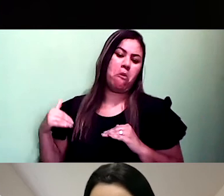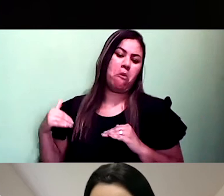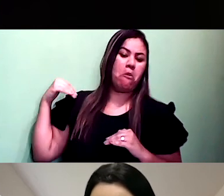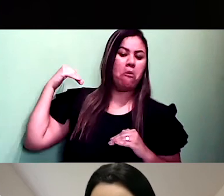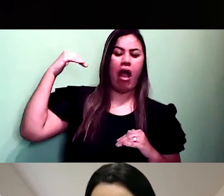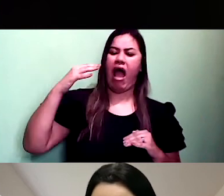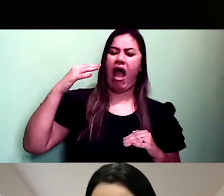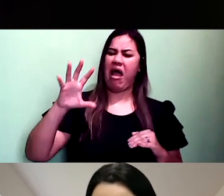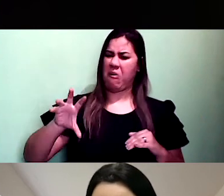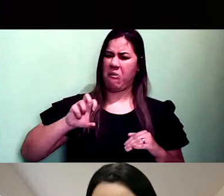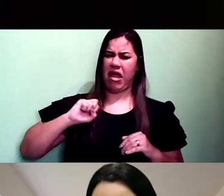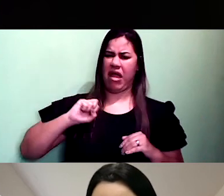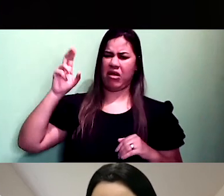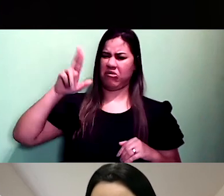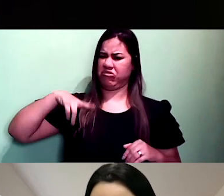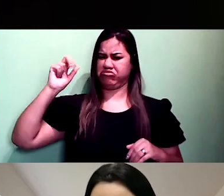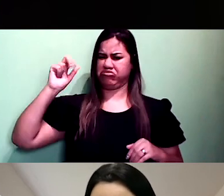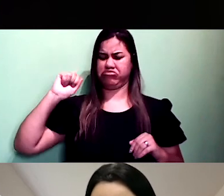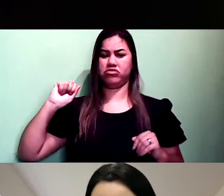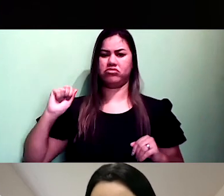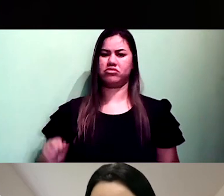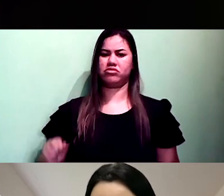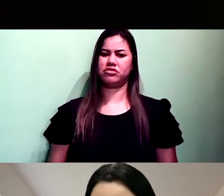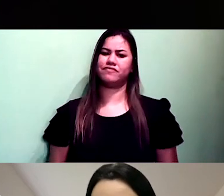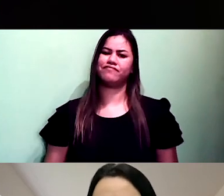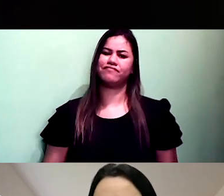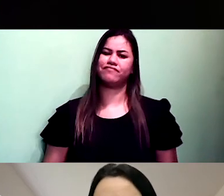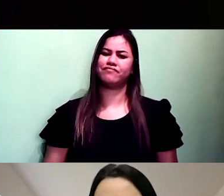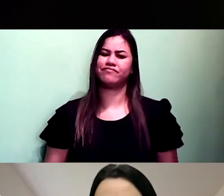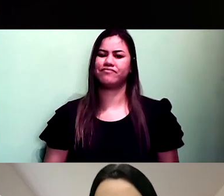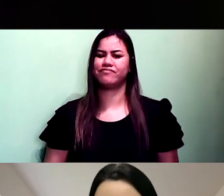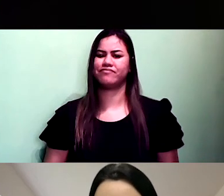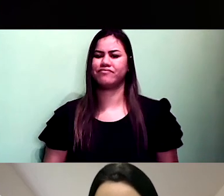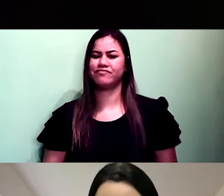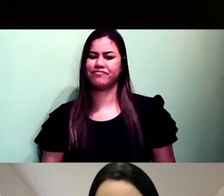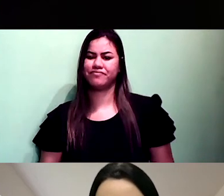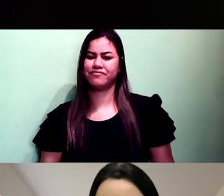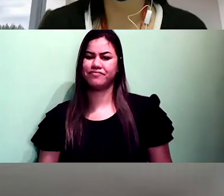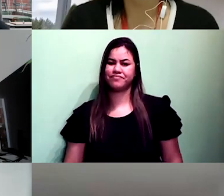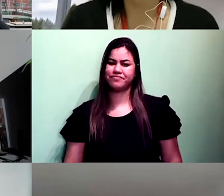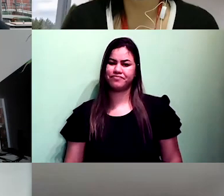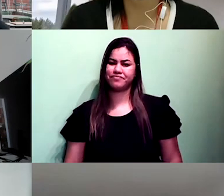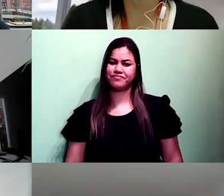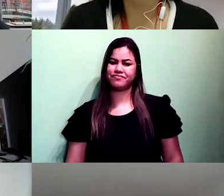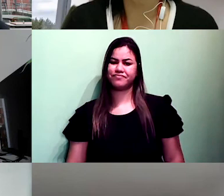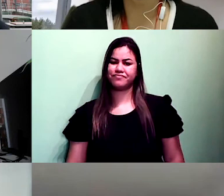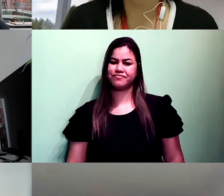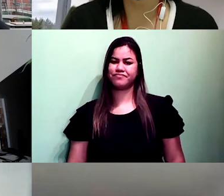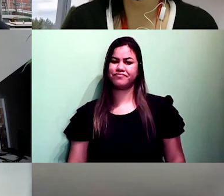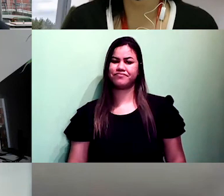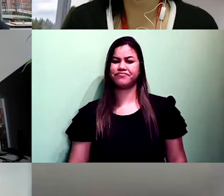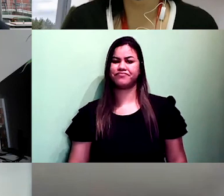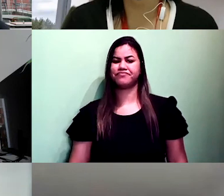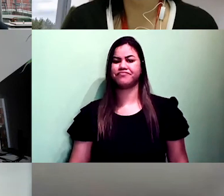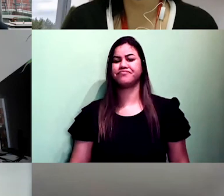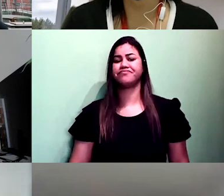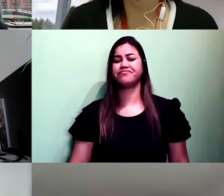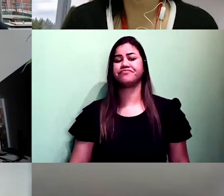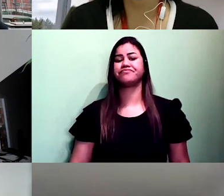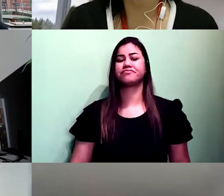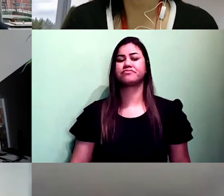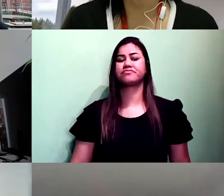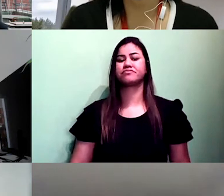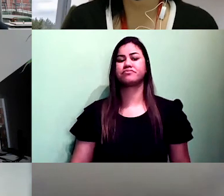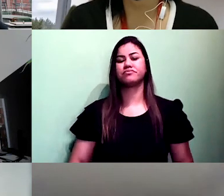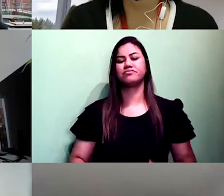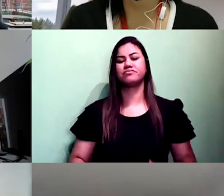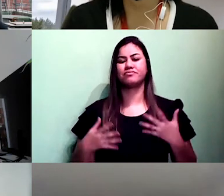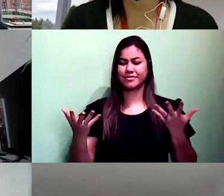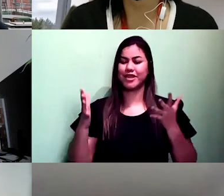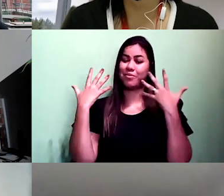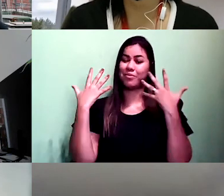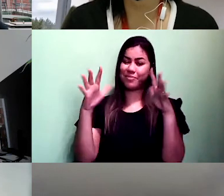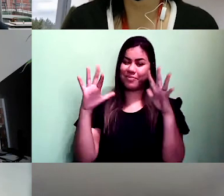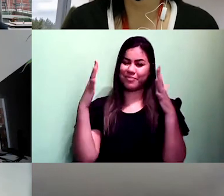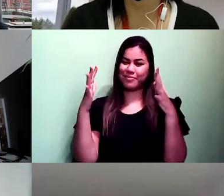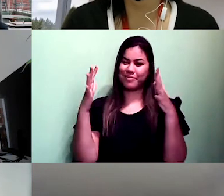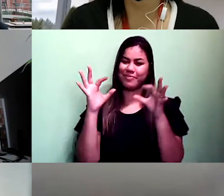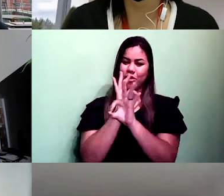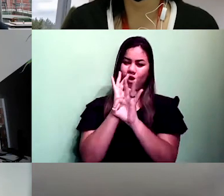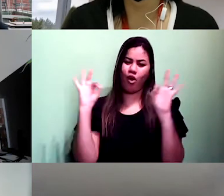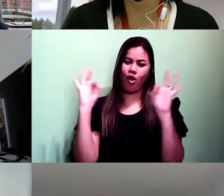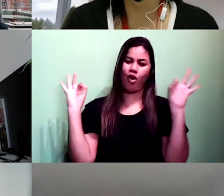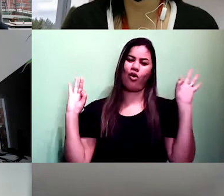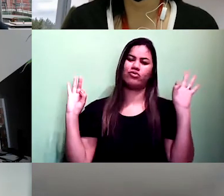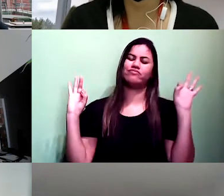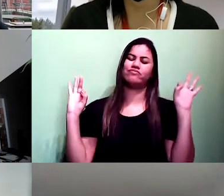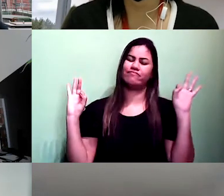inatingíveis, até com... Né? São imunes, eles se acham imunes, é verdade. Parabéns, excelente